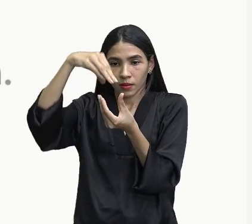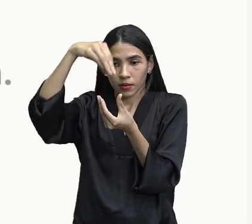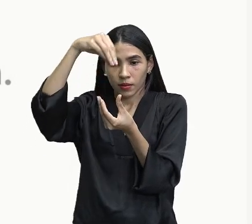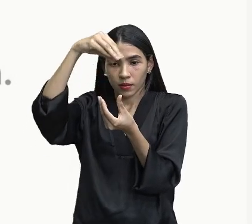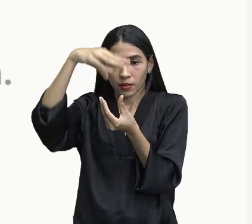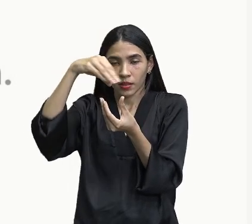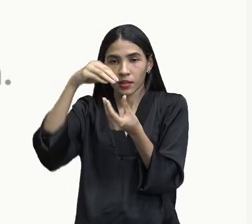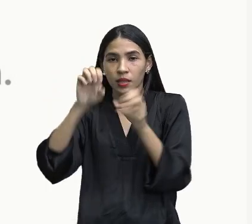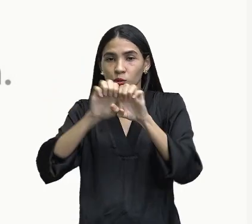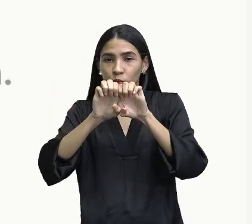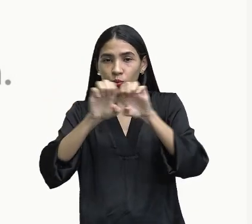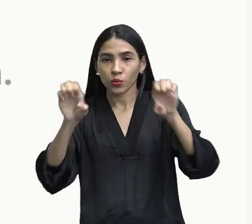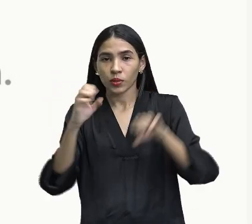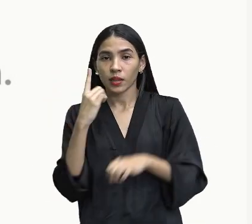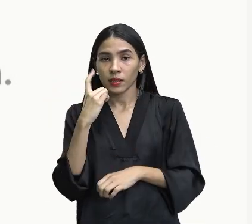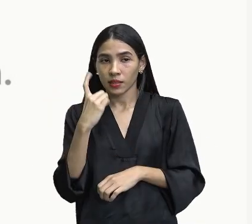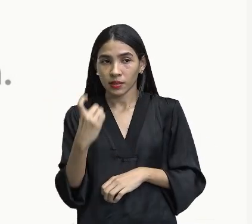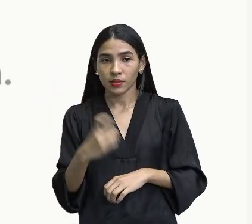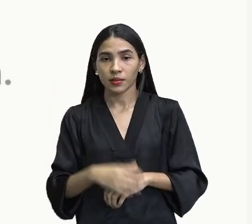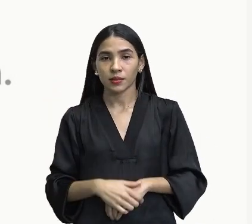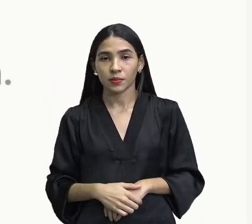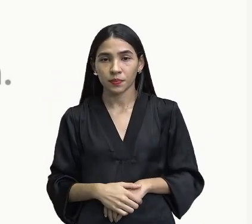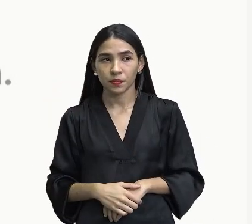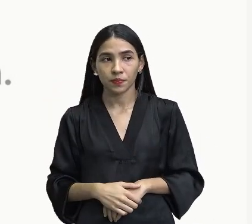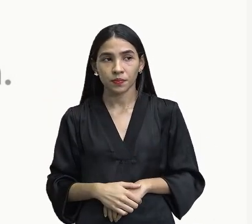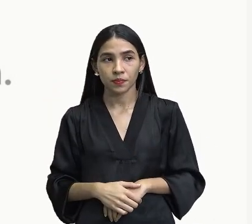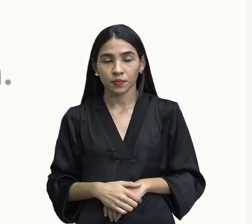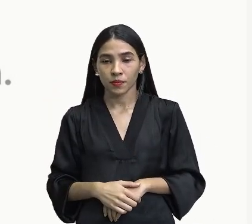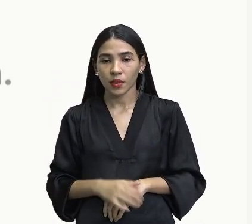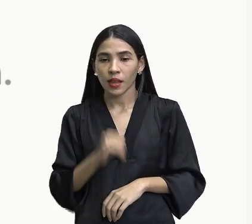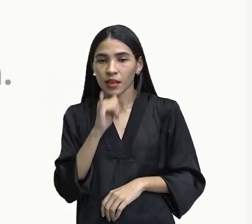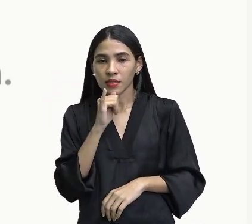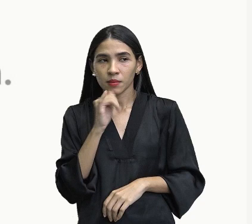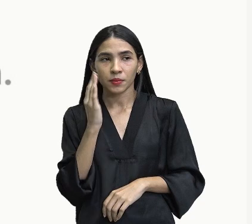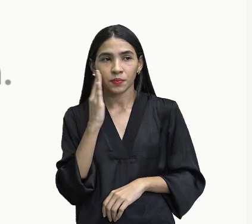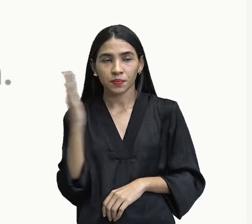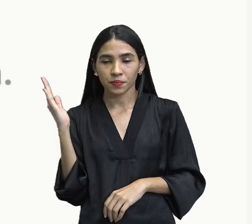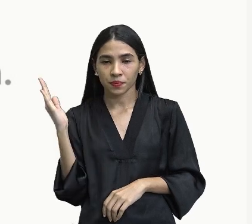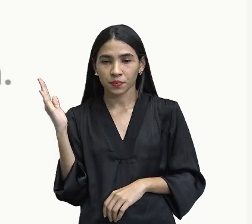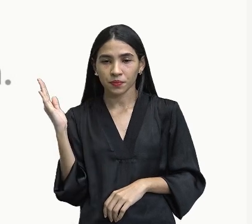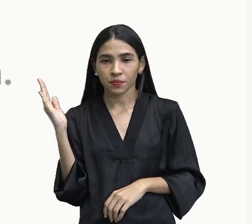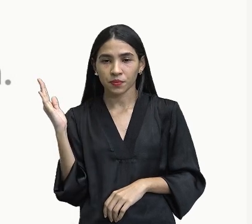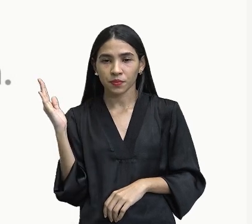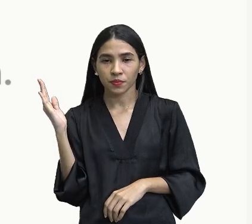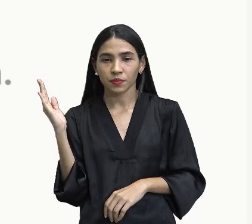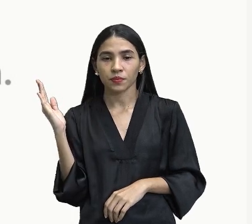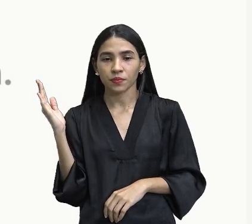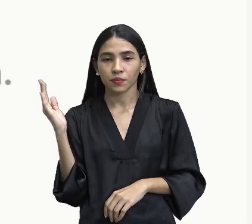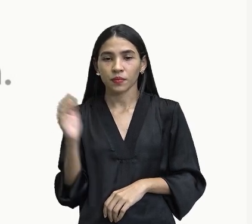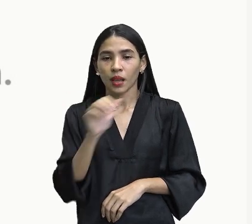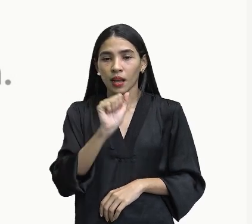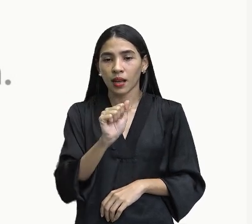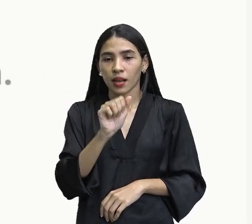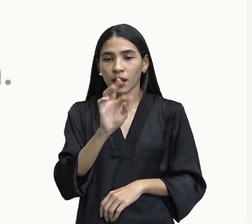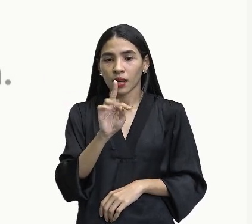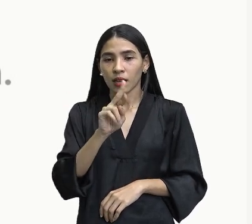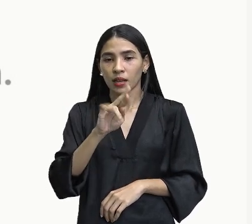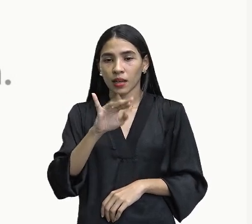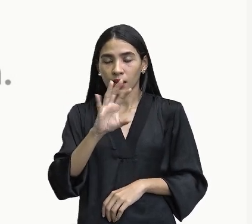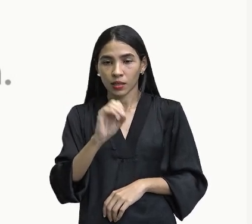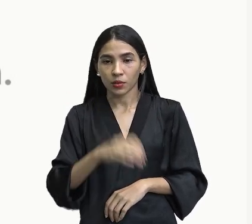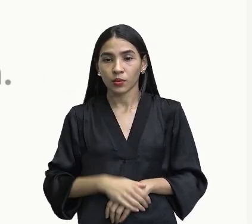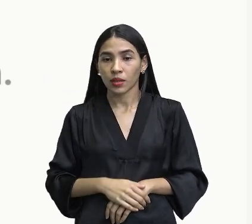bem interessante, que é o átrio. Lembrando aí que esses animais, eles têm uma